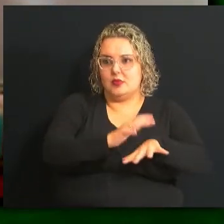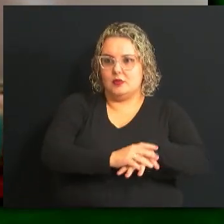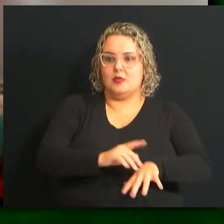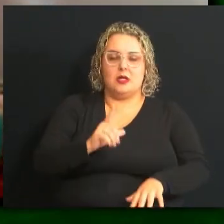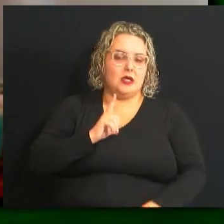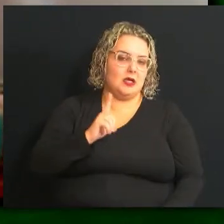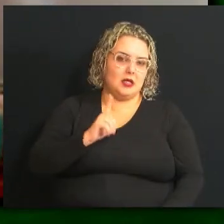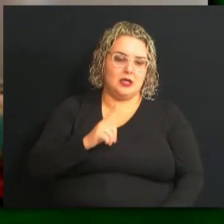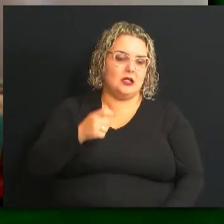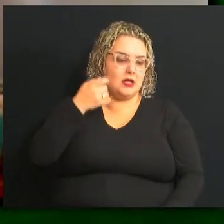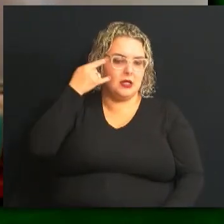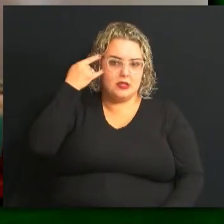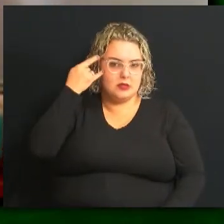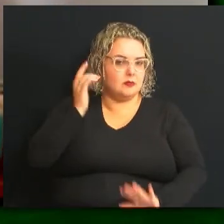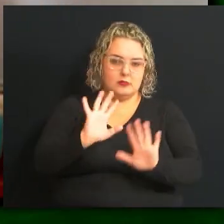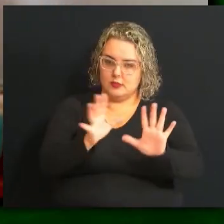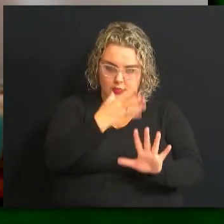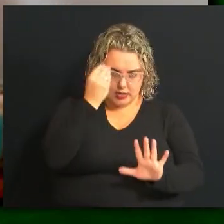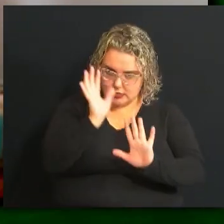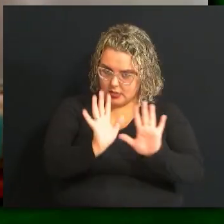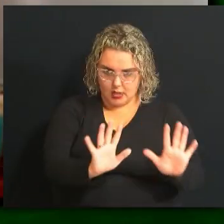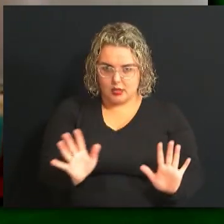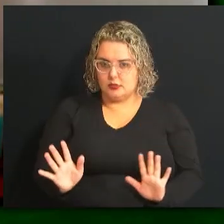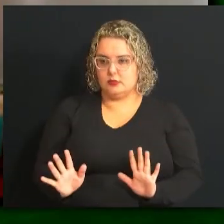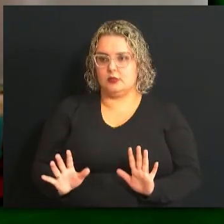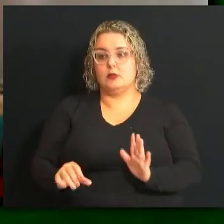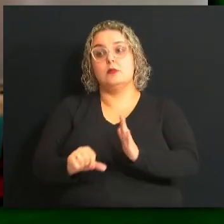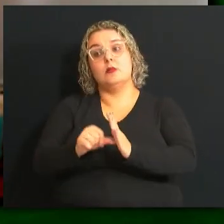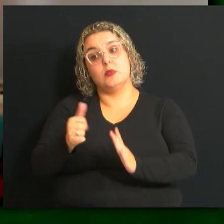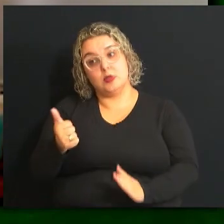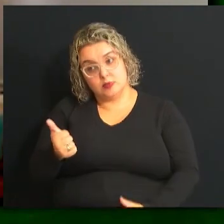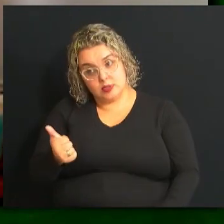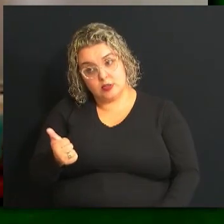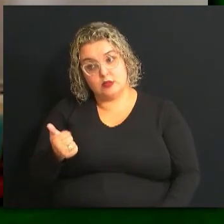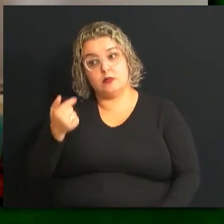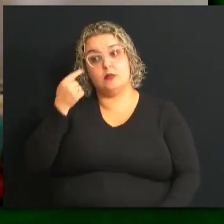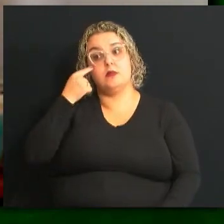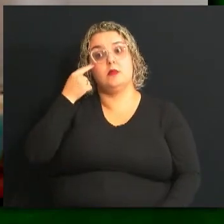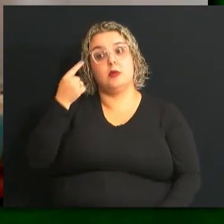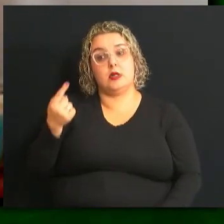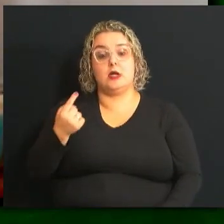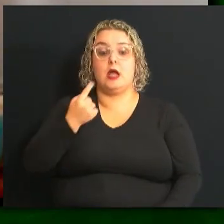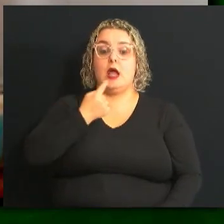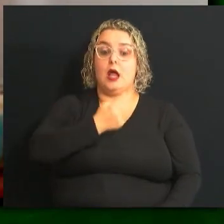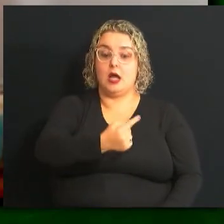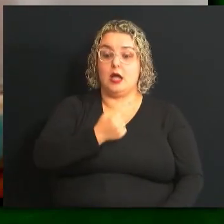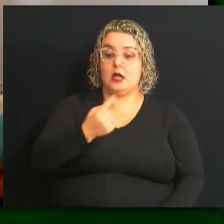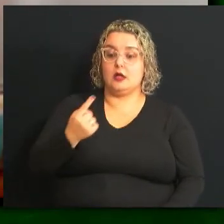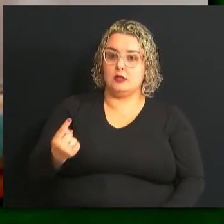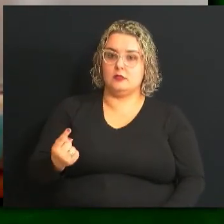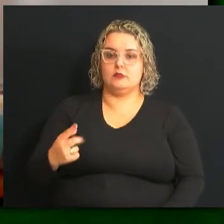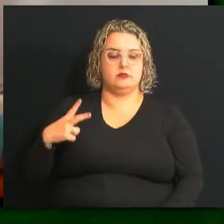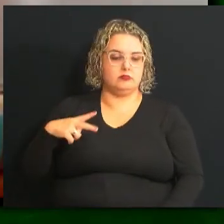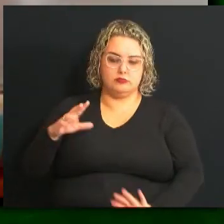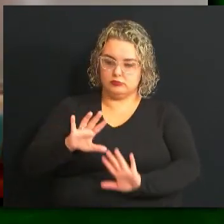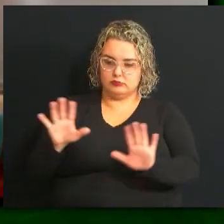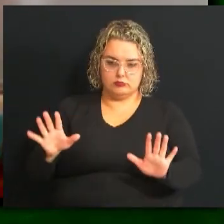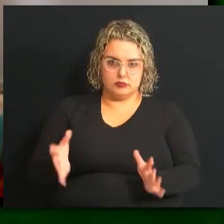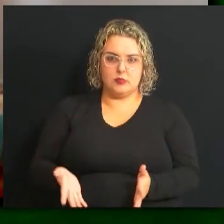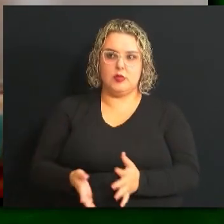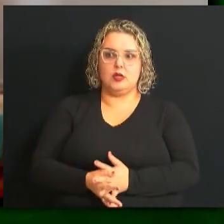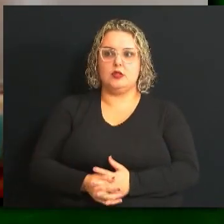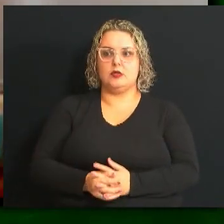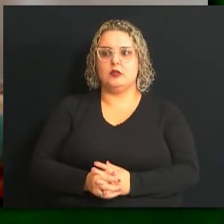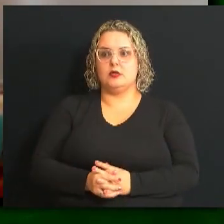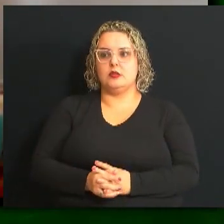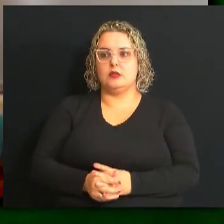né? Primeiro, eu acho que é assim, vamos pensar que cada um é um, né? Então, você